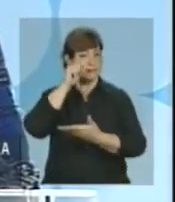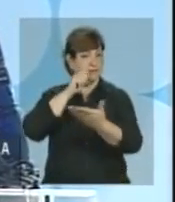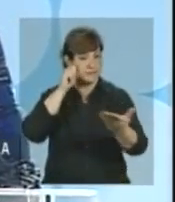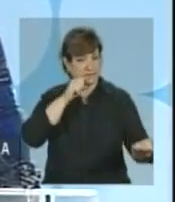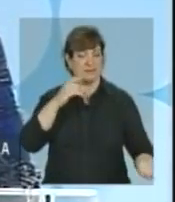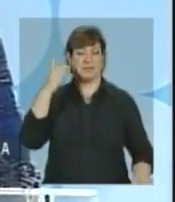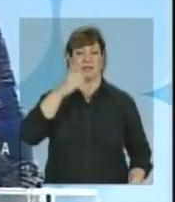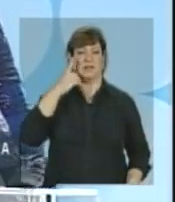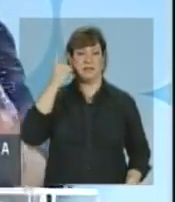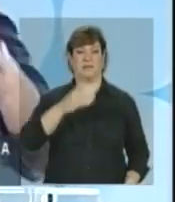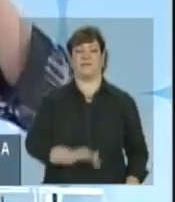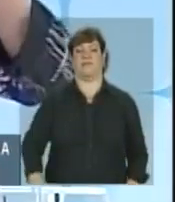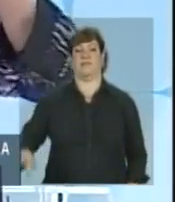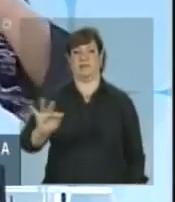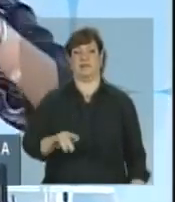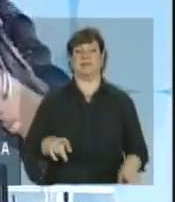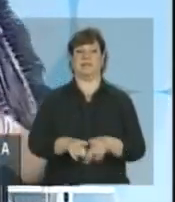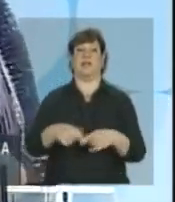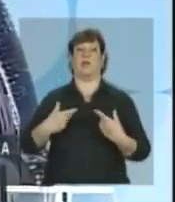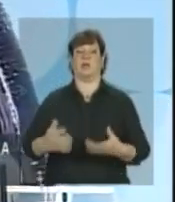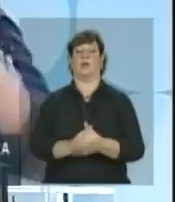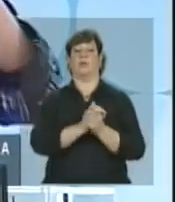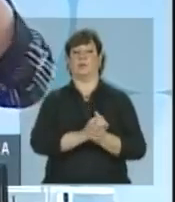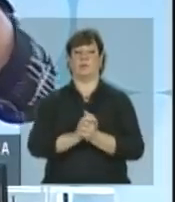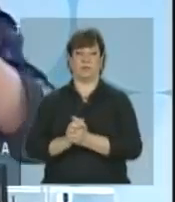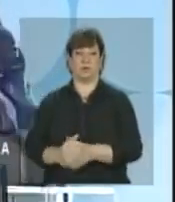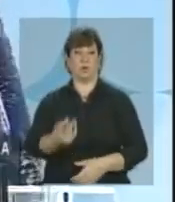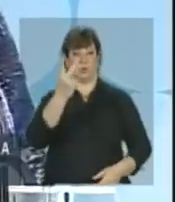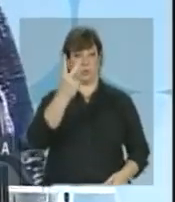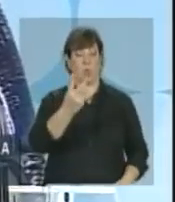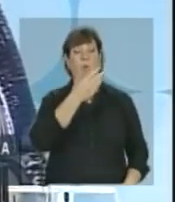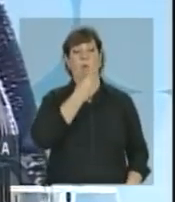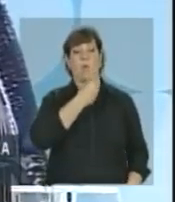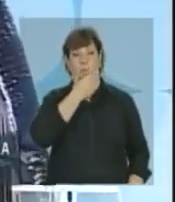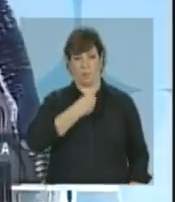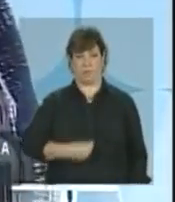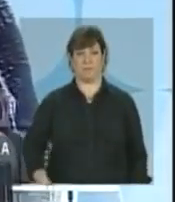deputados federais. E quero cumprimentar dois homens